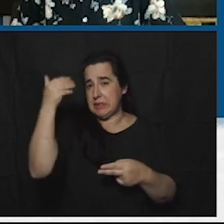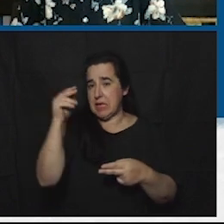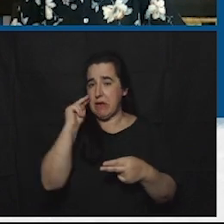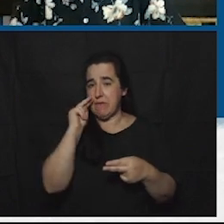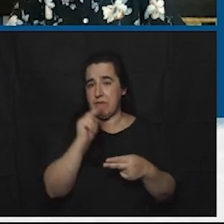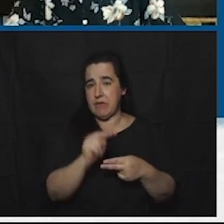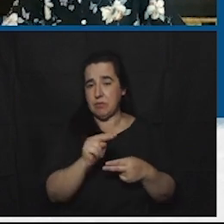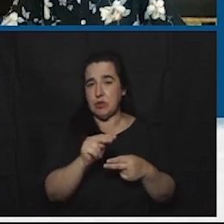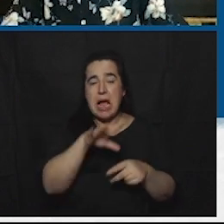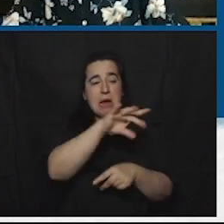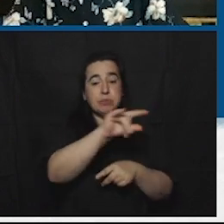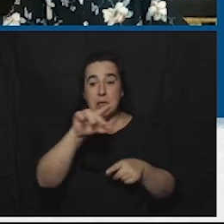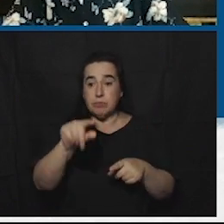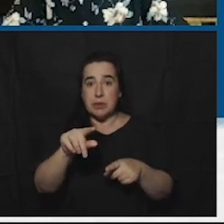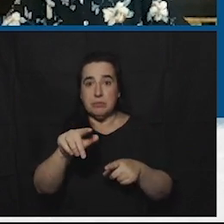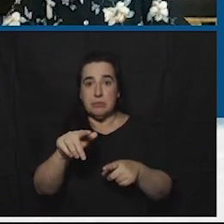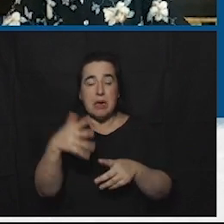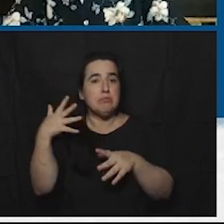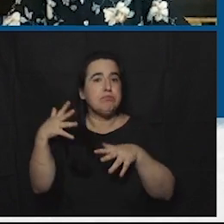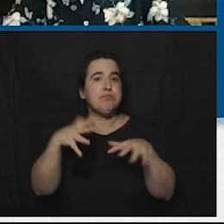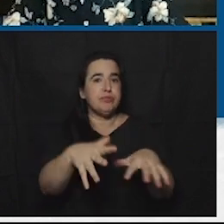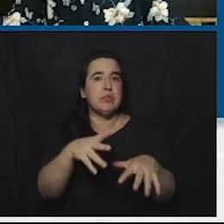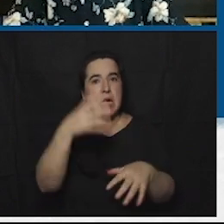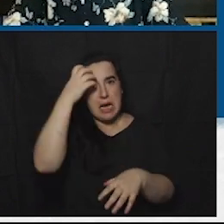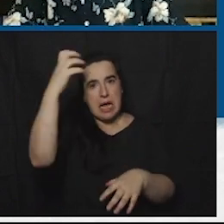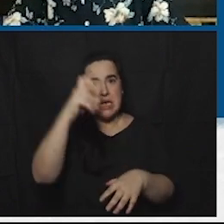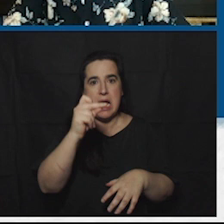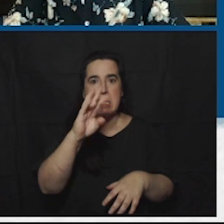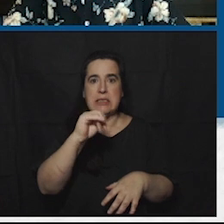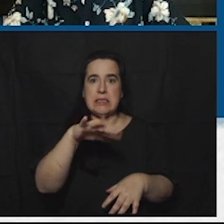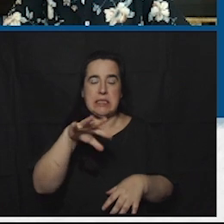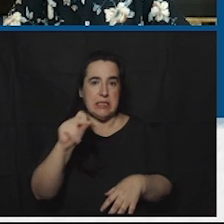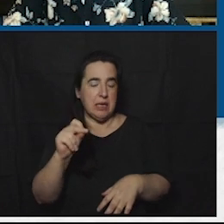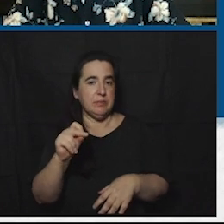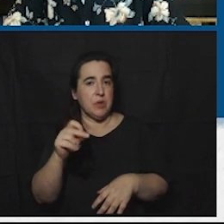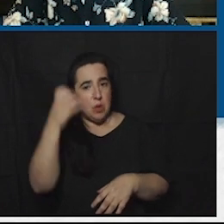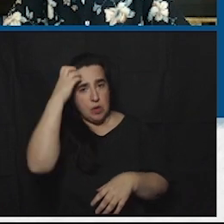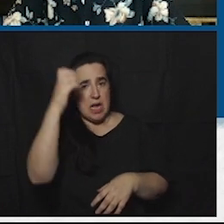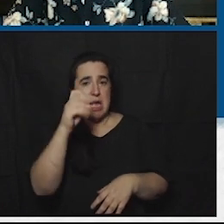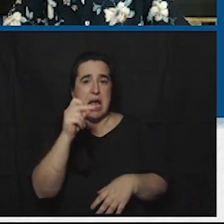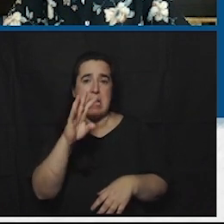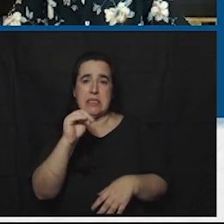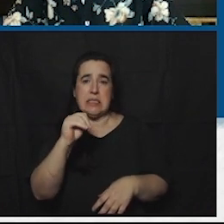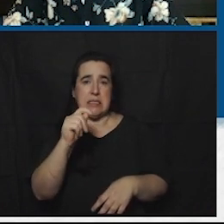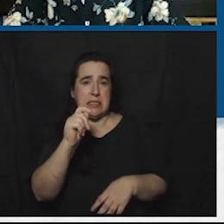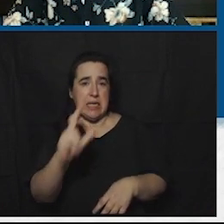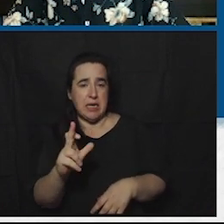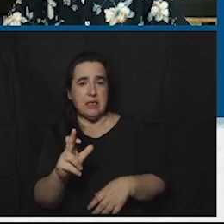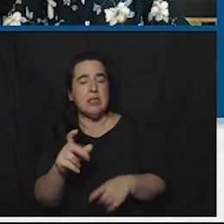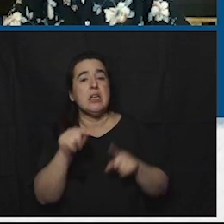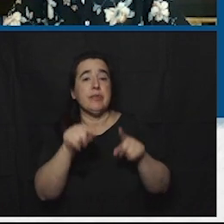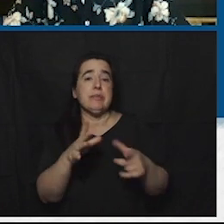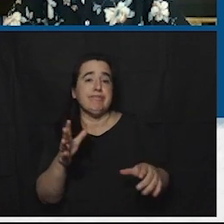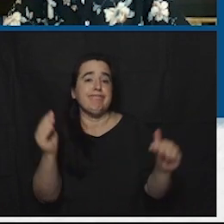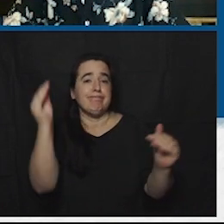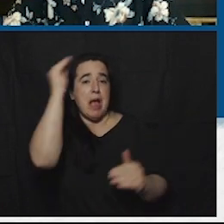que estas zonas foram atacadas pela Assíria, pelo rei Tiglat-Pileser, e passaram a ser províncias da Assíria. Foram,